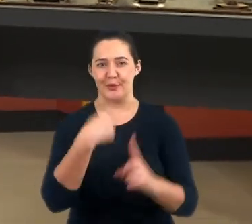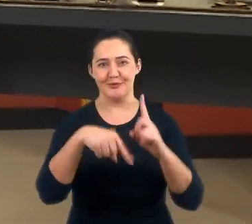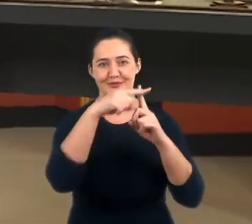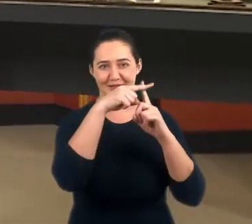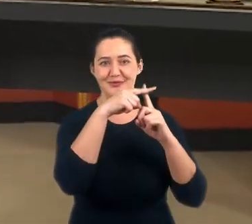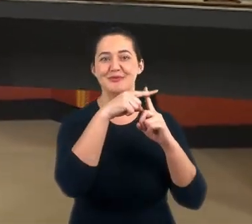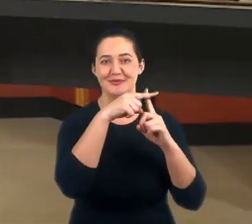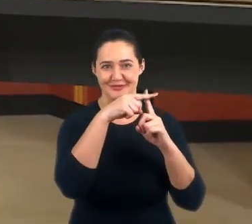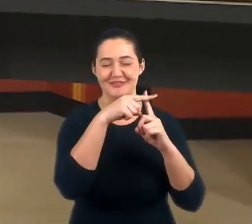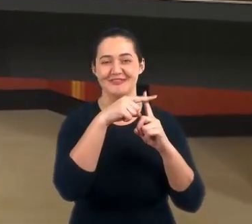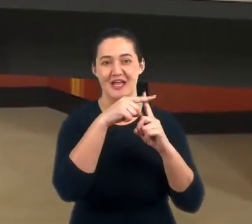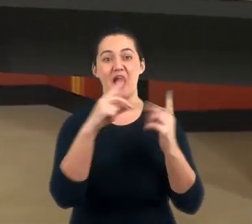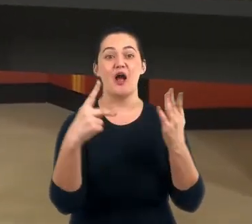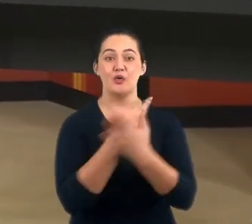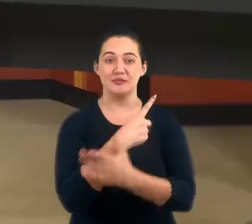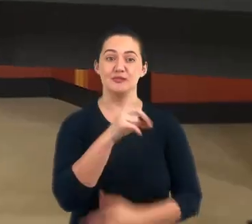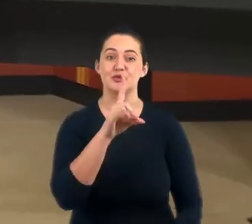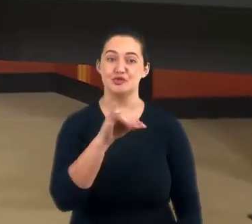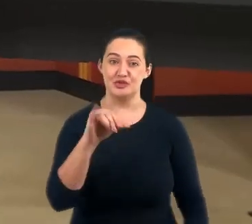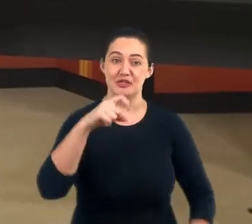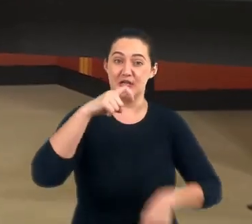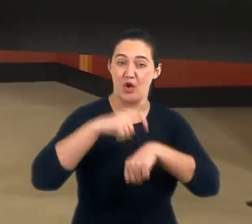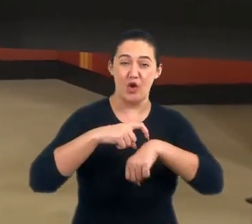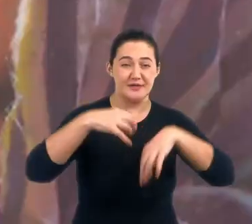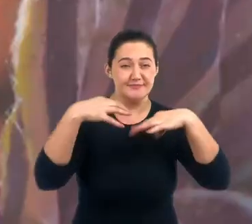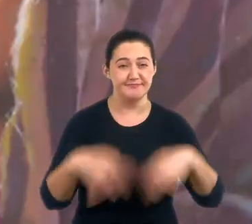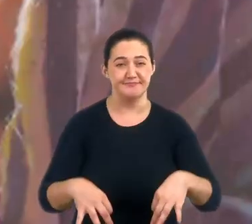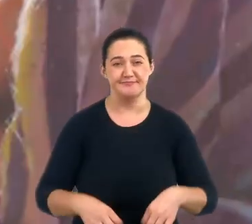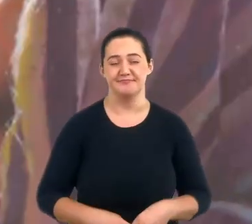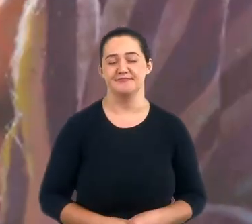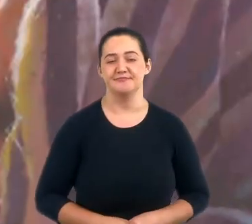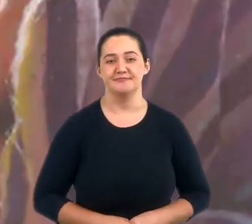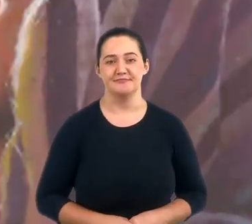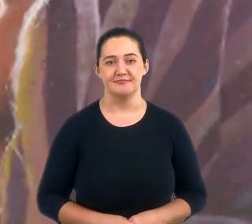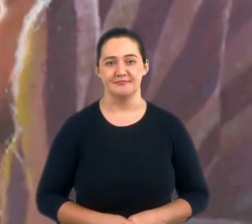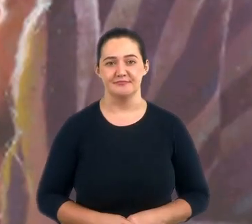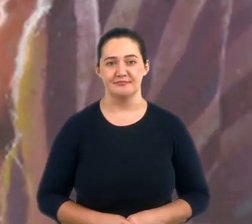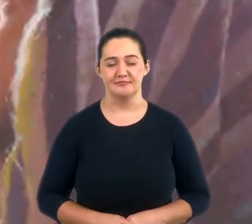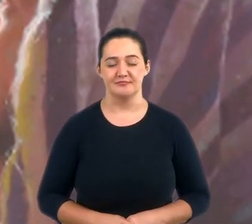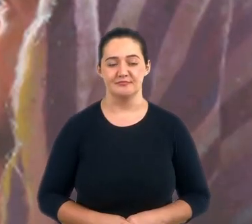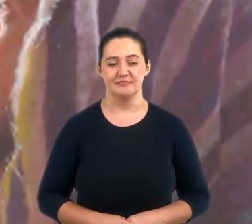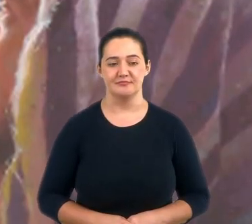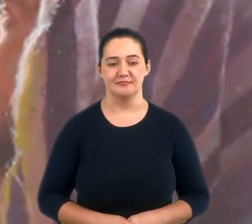isto aconteceu no dia e na hora precisa.